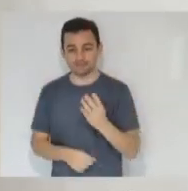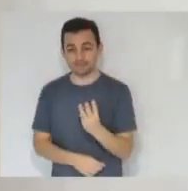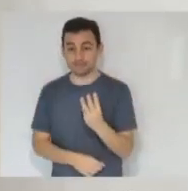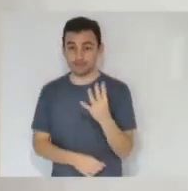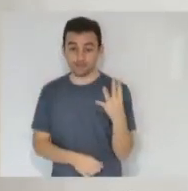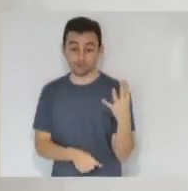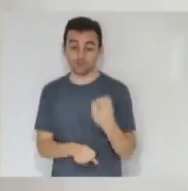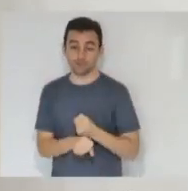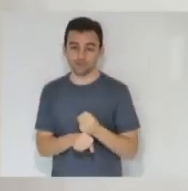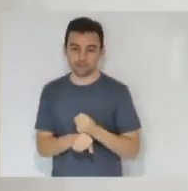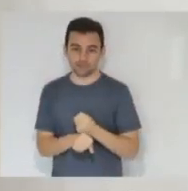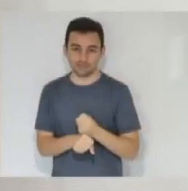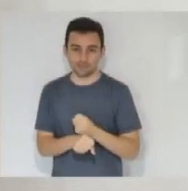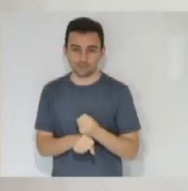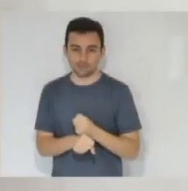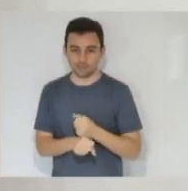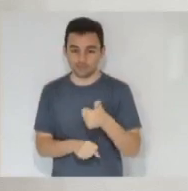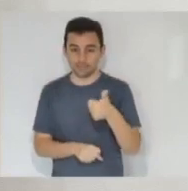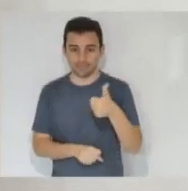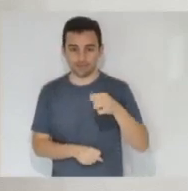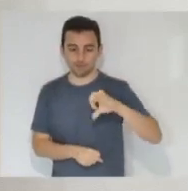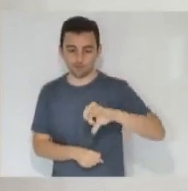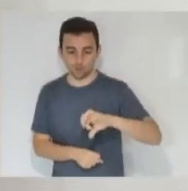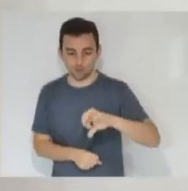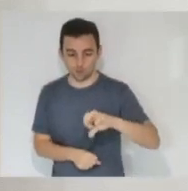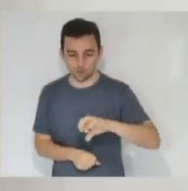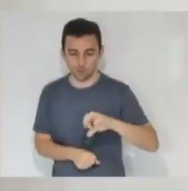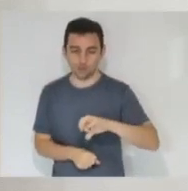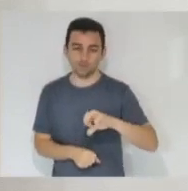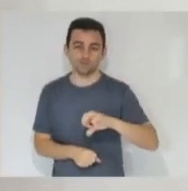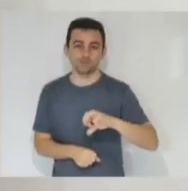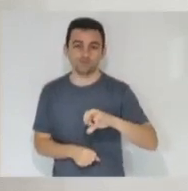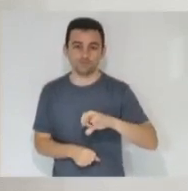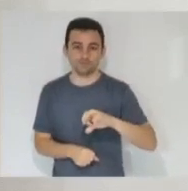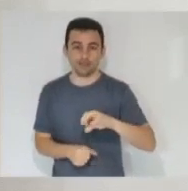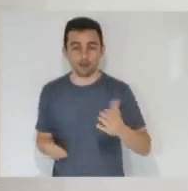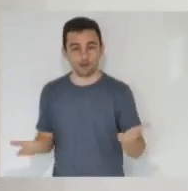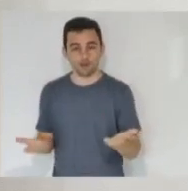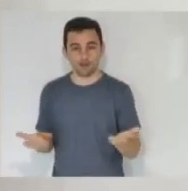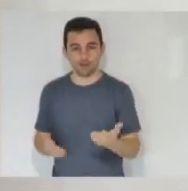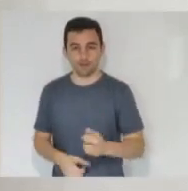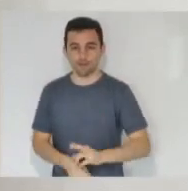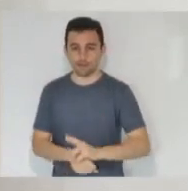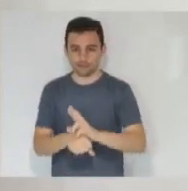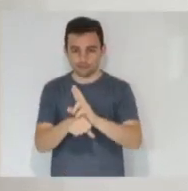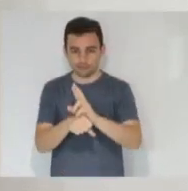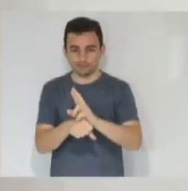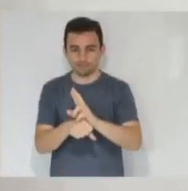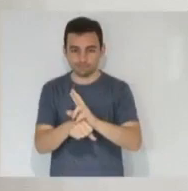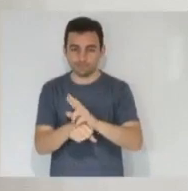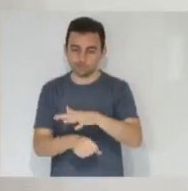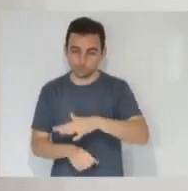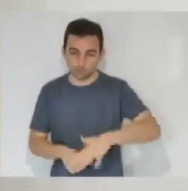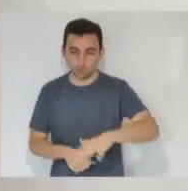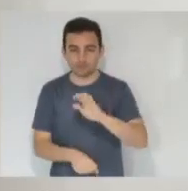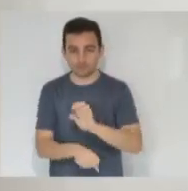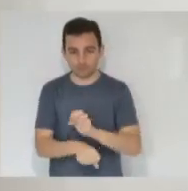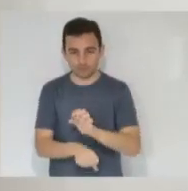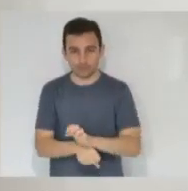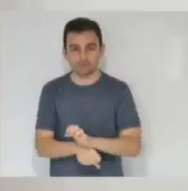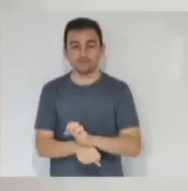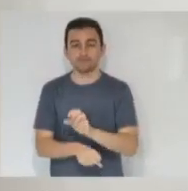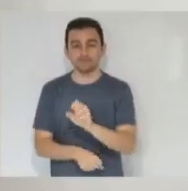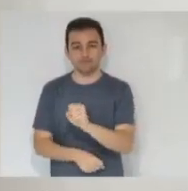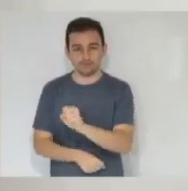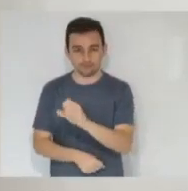história, chega à sua 19ª edição e representa muito bem o estado de Santa Catarina no